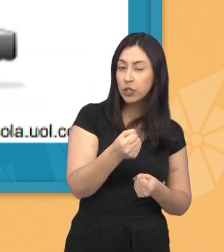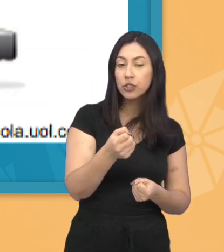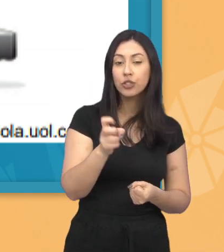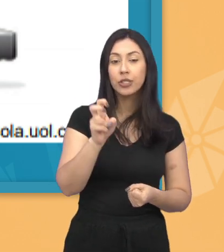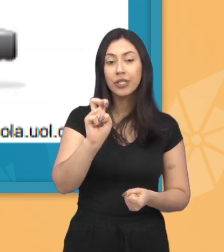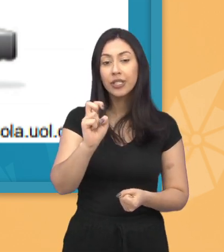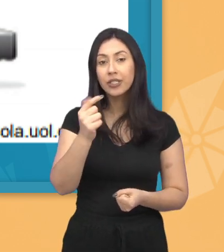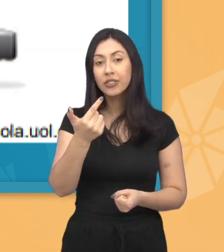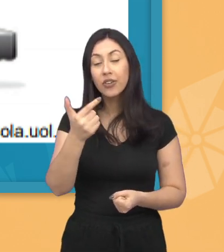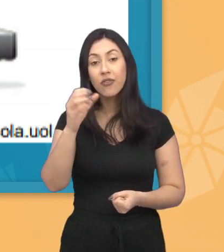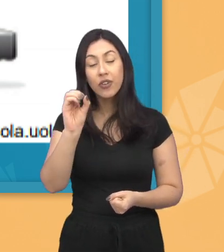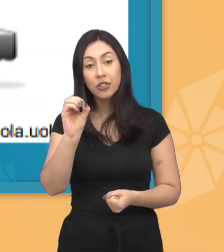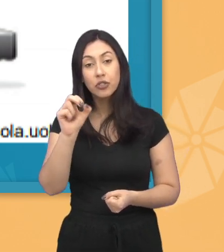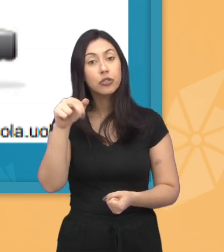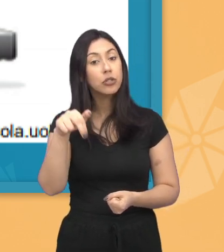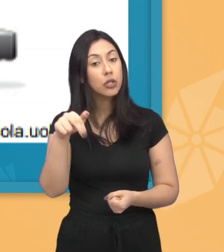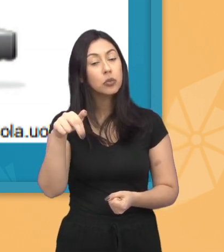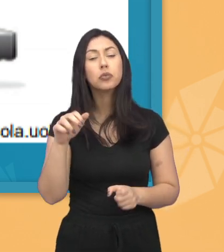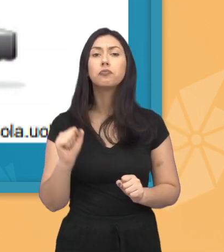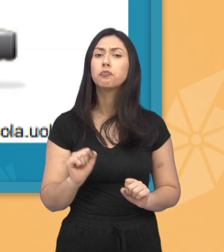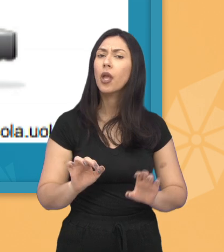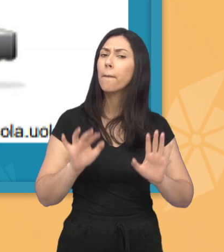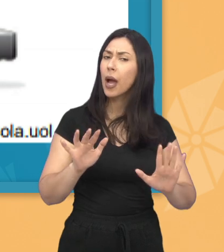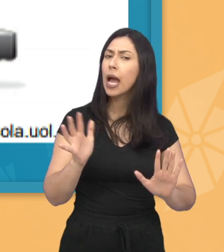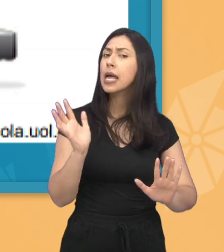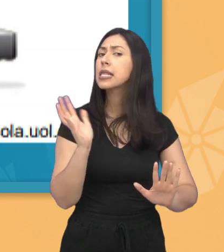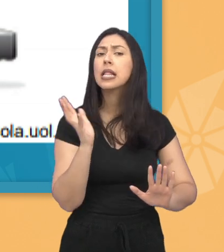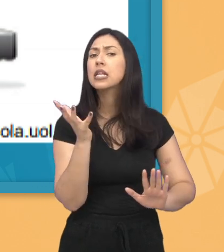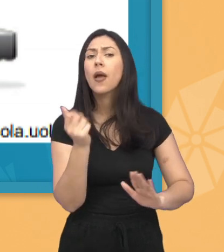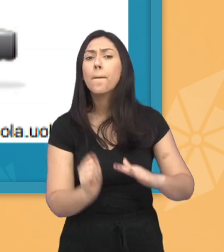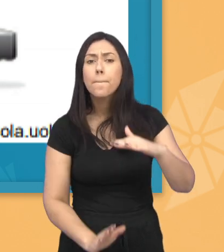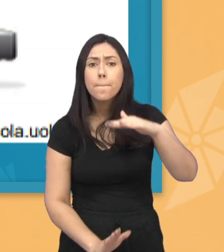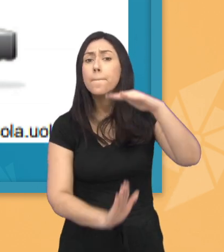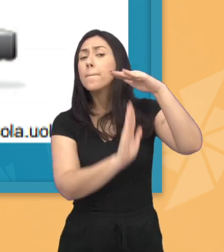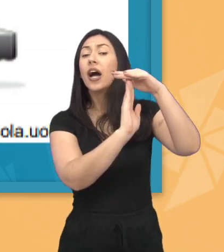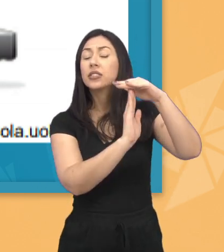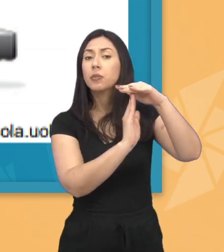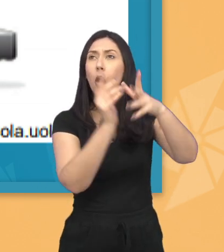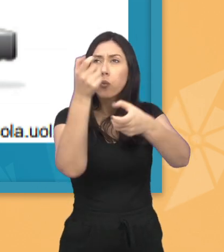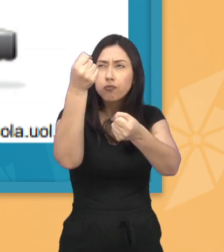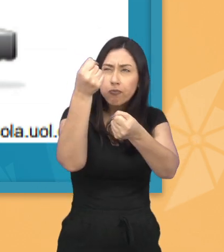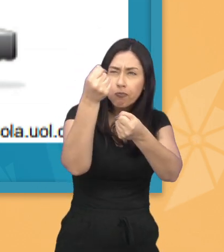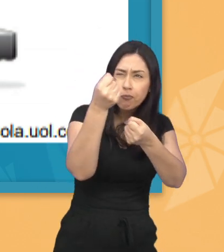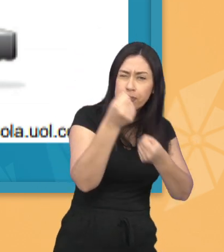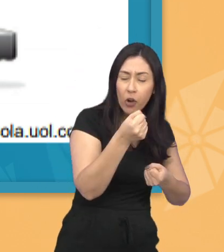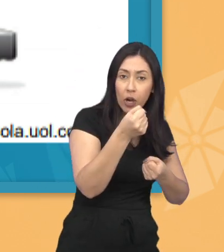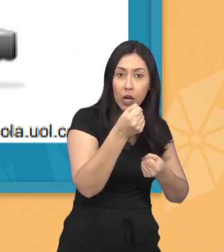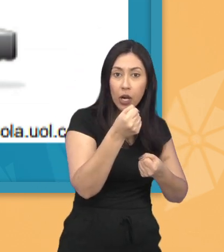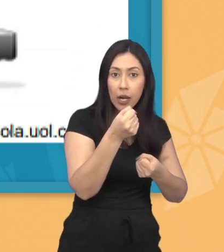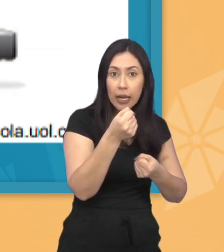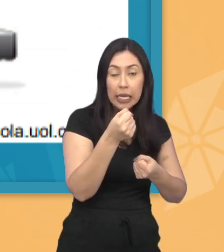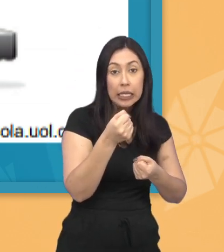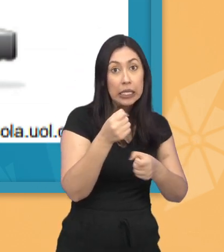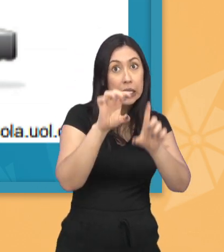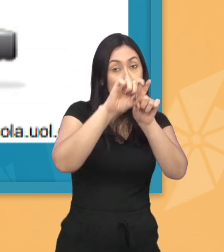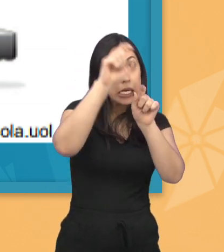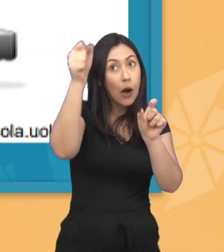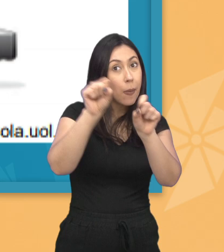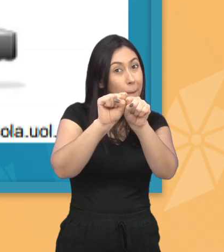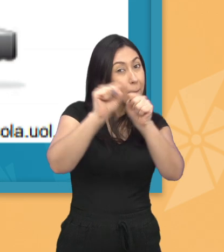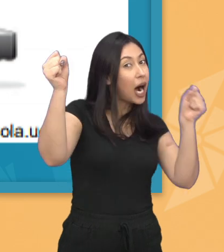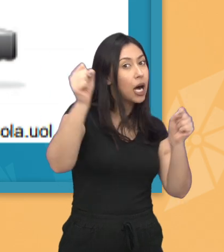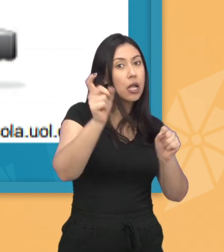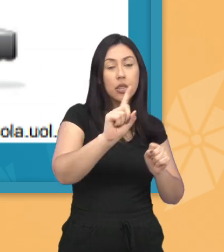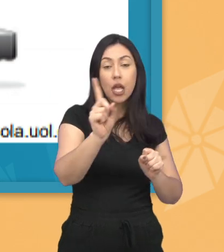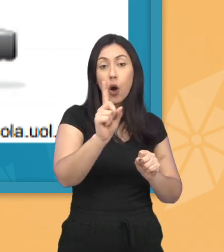520 n a máxima aceleração que a pessoa pode imprimir ao objeto durante a subida sem que a corda